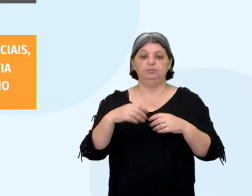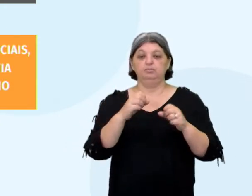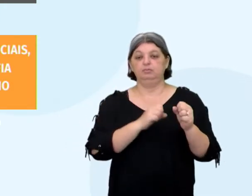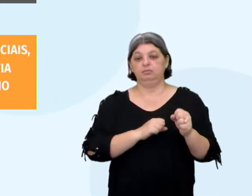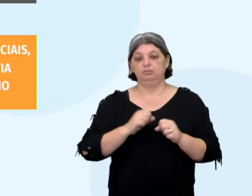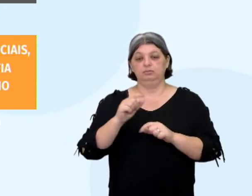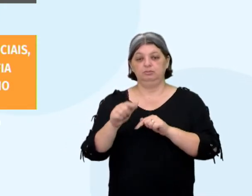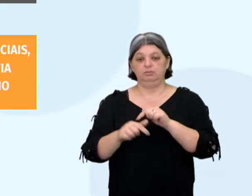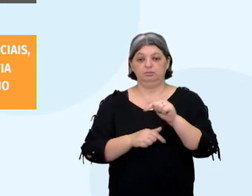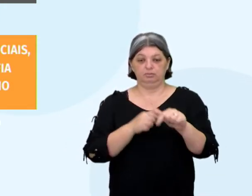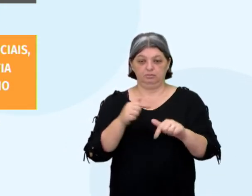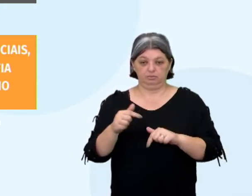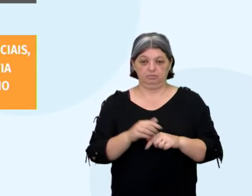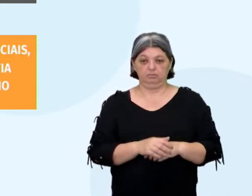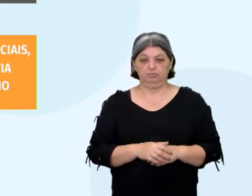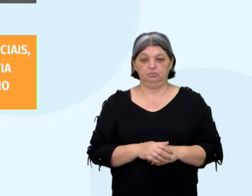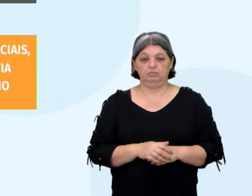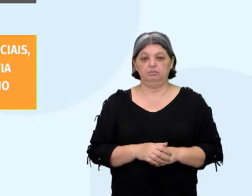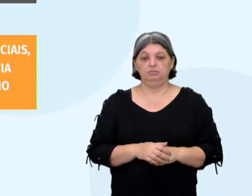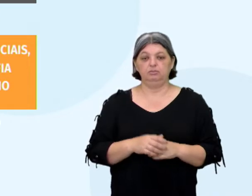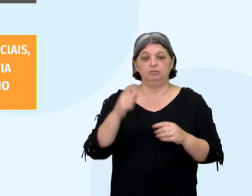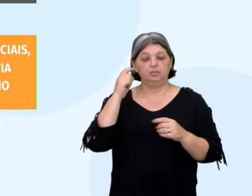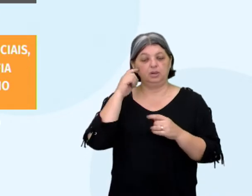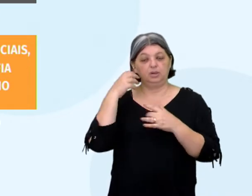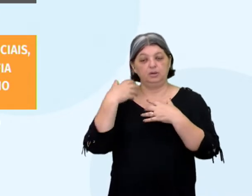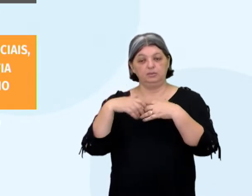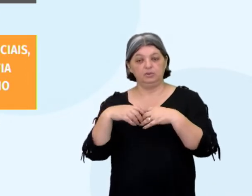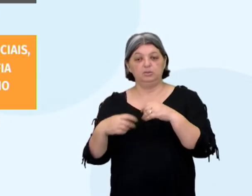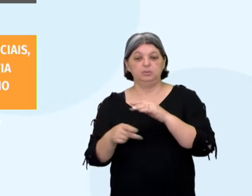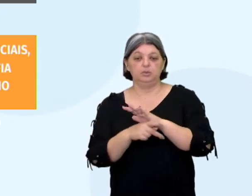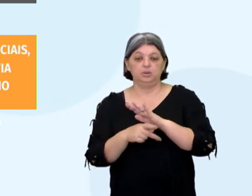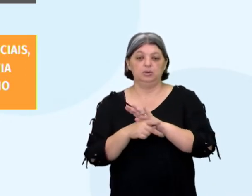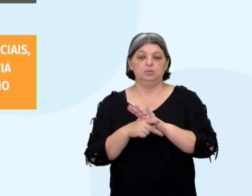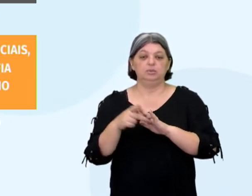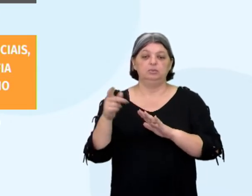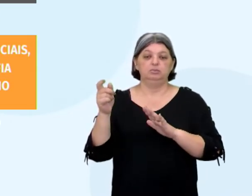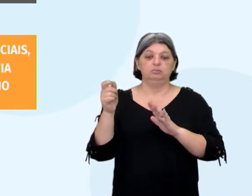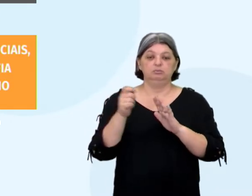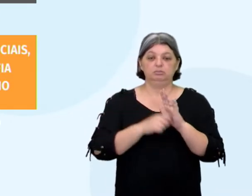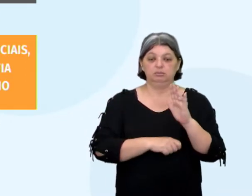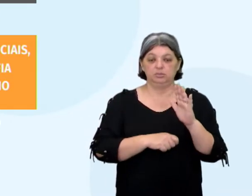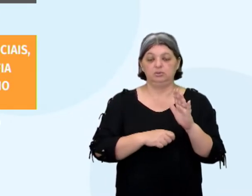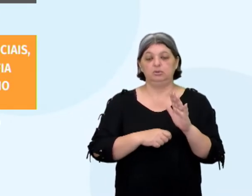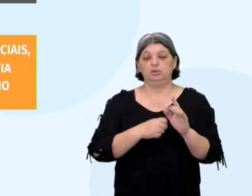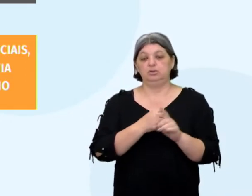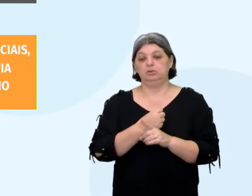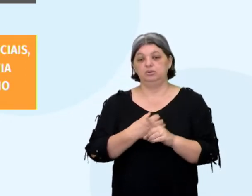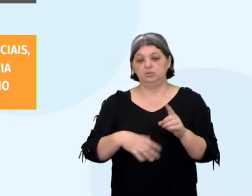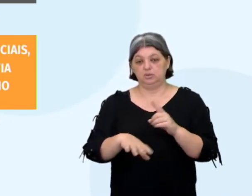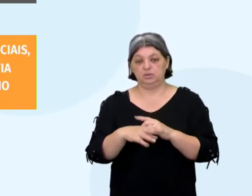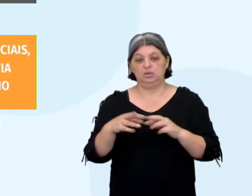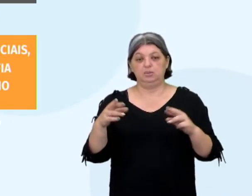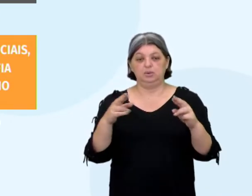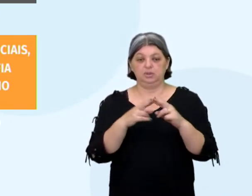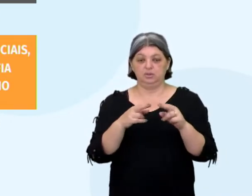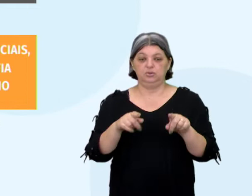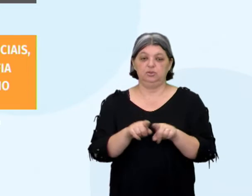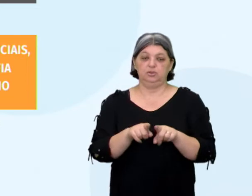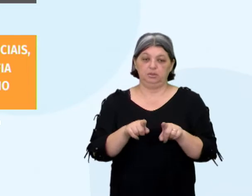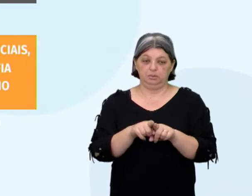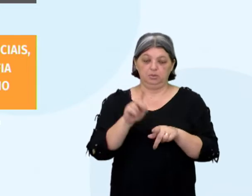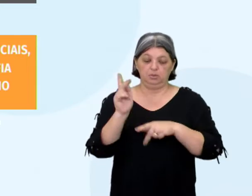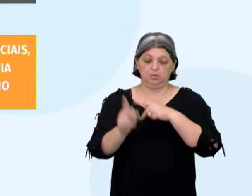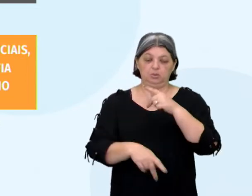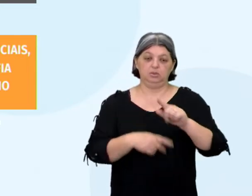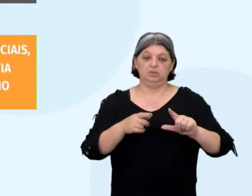Tiago, as reflexões sobre o poder do contrato social, as redes, professora Maria Fernanda Amafê, população em